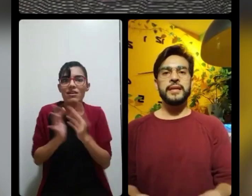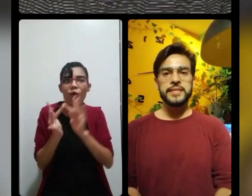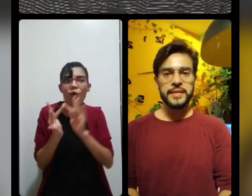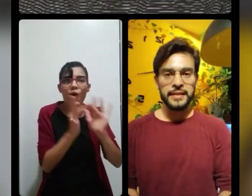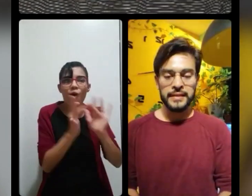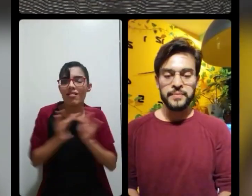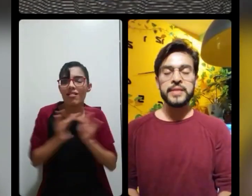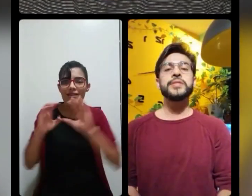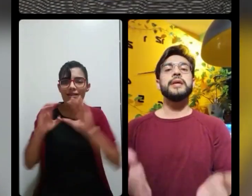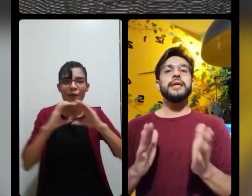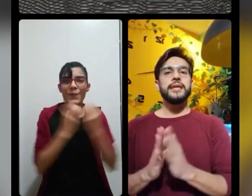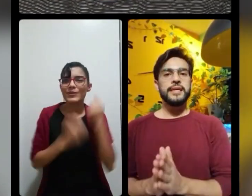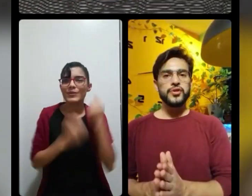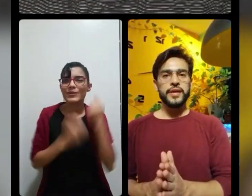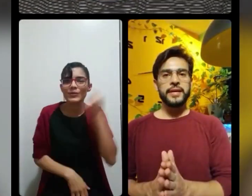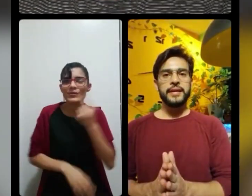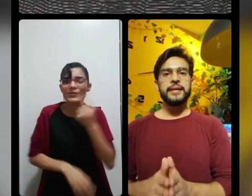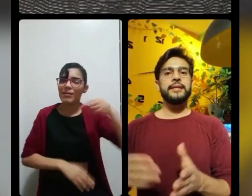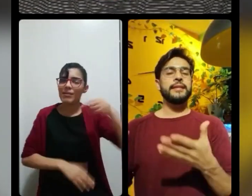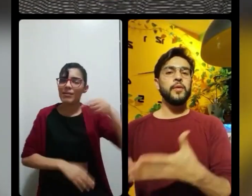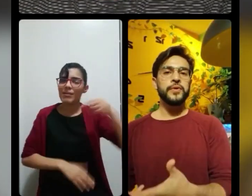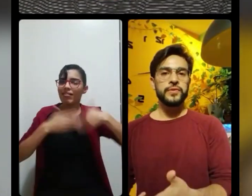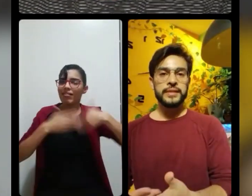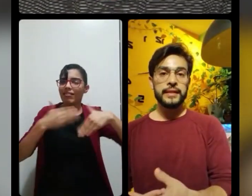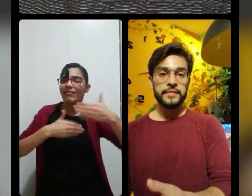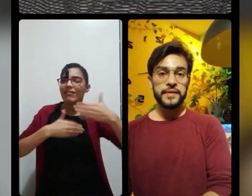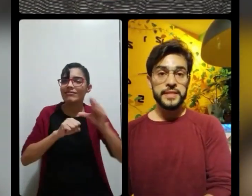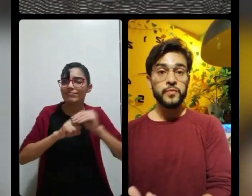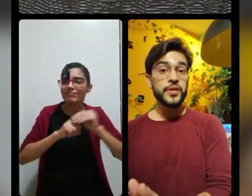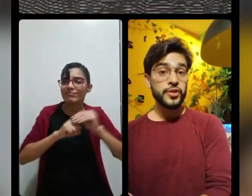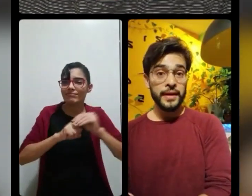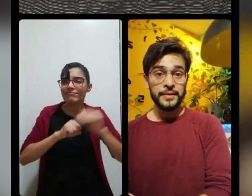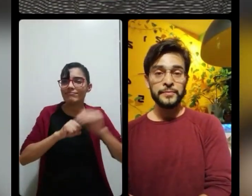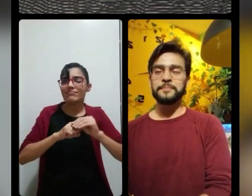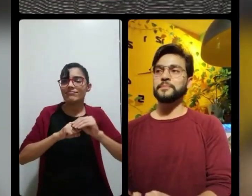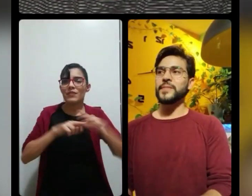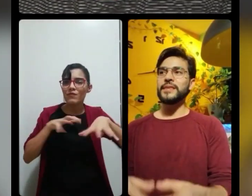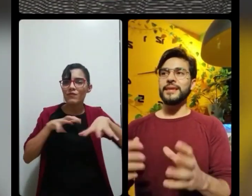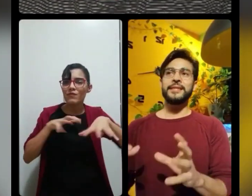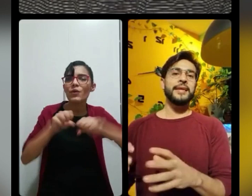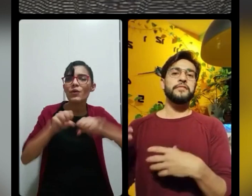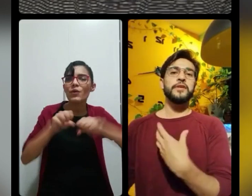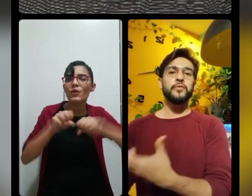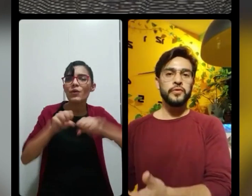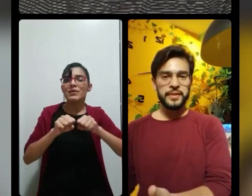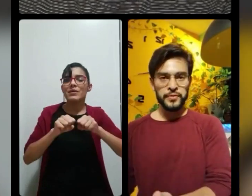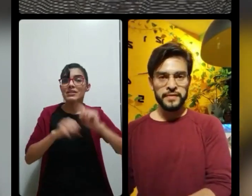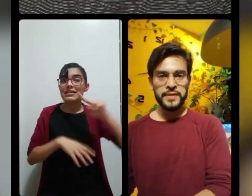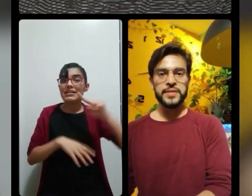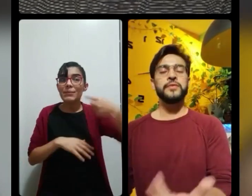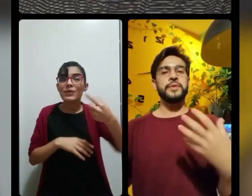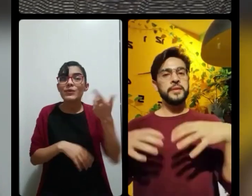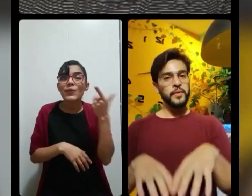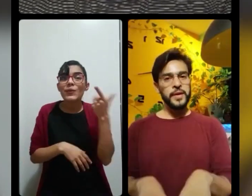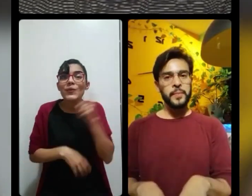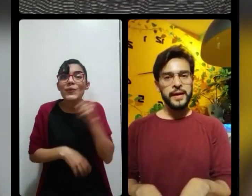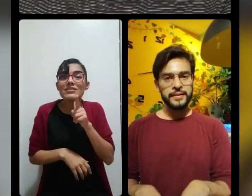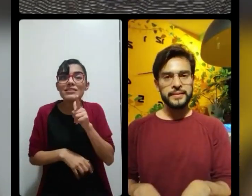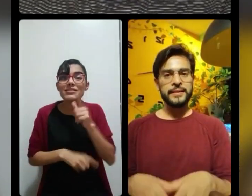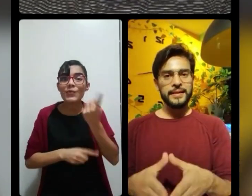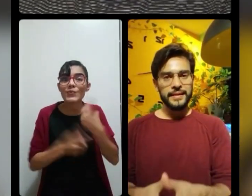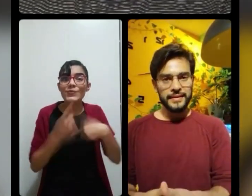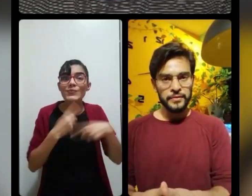me especializei em Libras e cheguei na oportunidade de fazer o mestrado, que tem a ver com outra motivação,